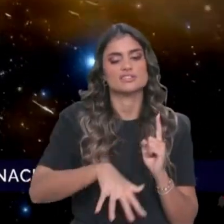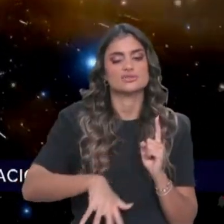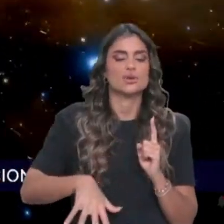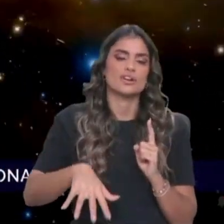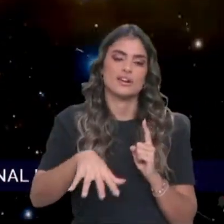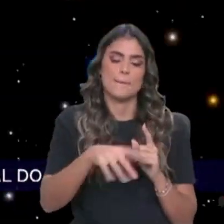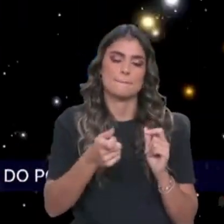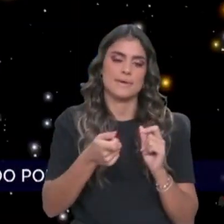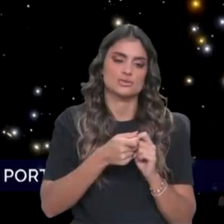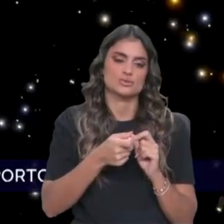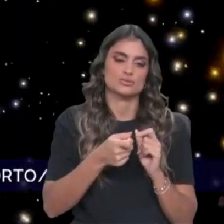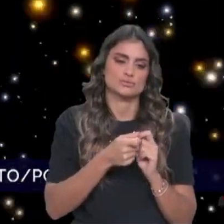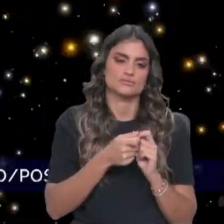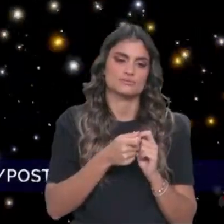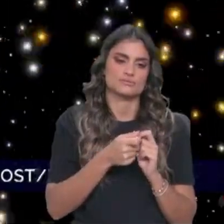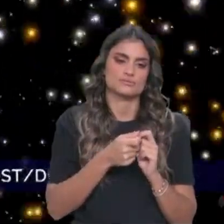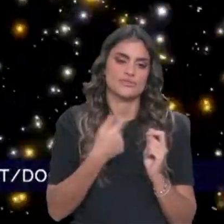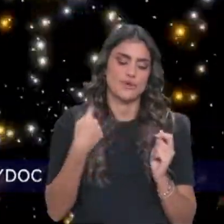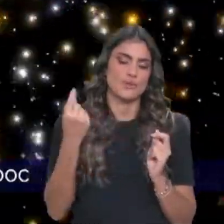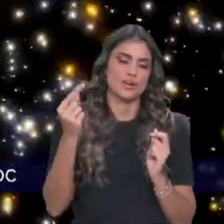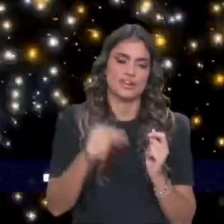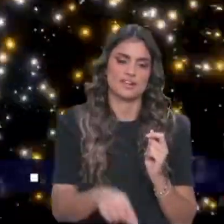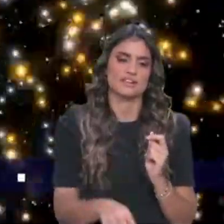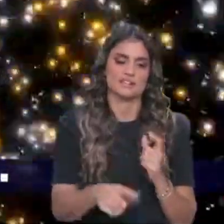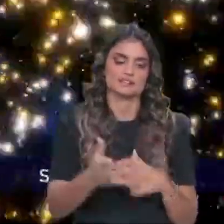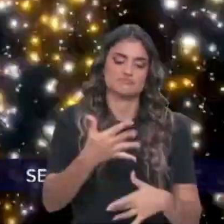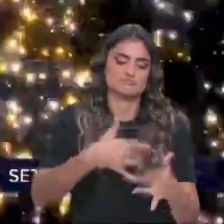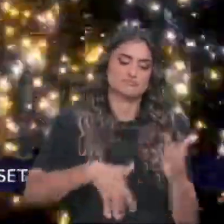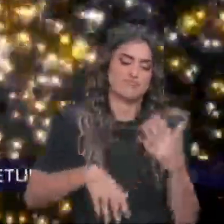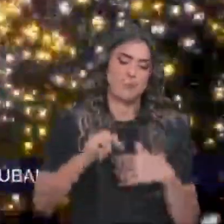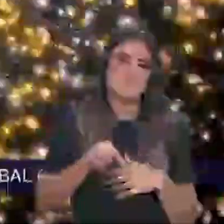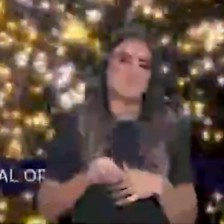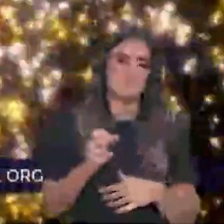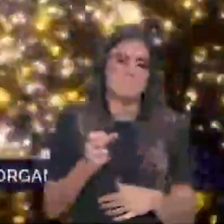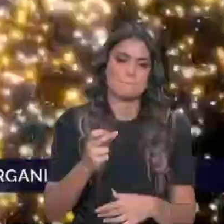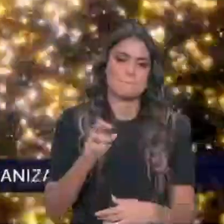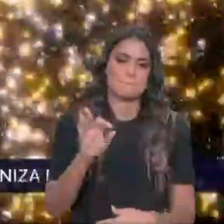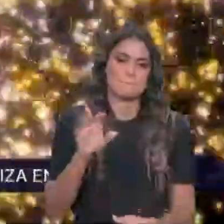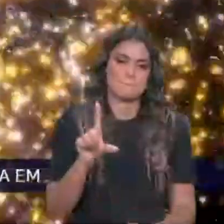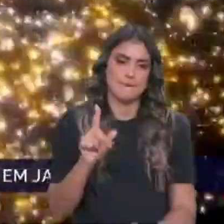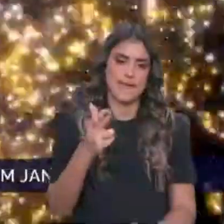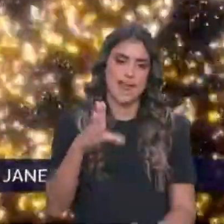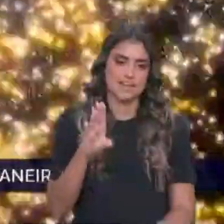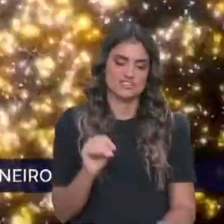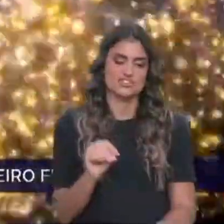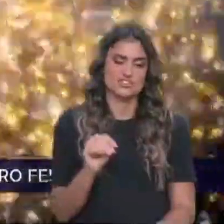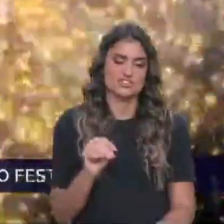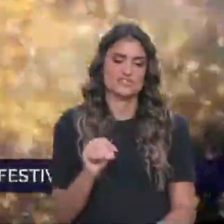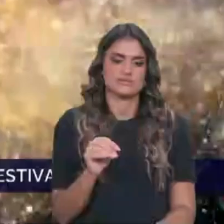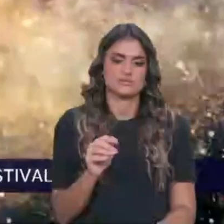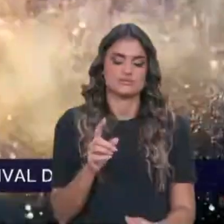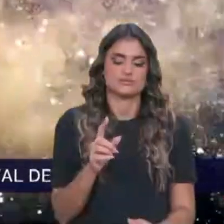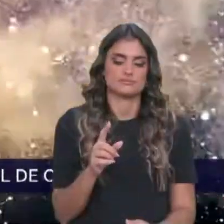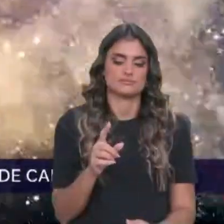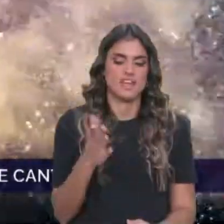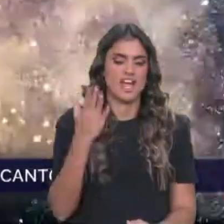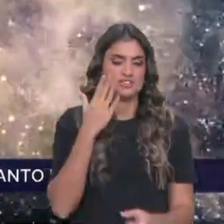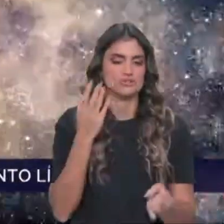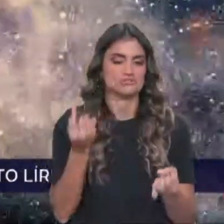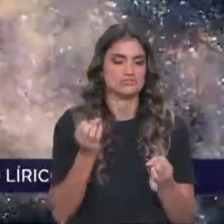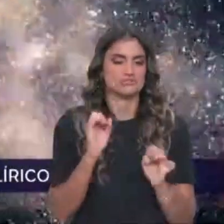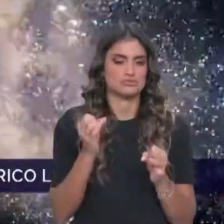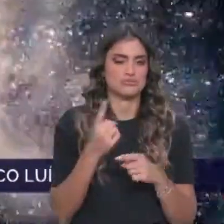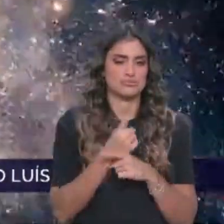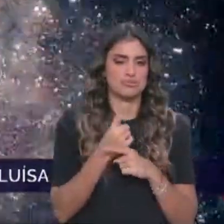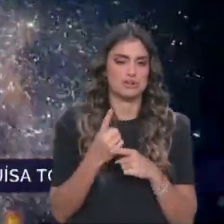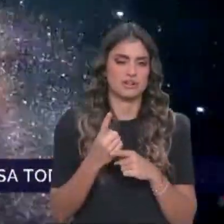satélites próximas da Via Láctea? Vieram cá ter, nomeadamente, a grande nuvem de Magalhães ou as nuvens de Magalhães. Bom, eles também descartam essa hipótese porque as